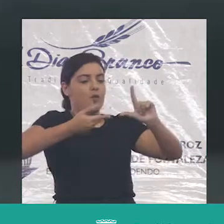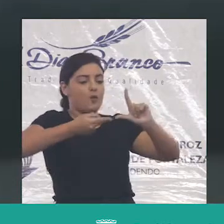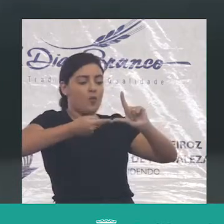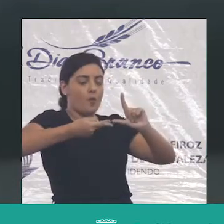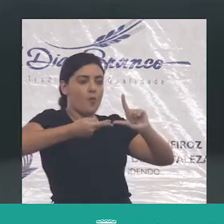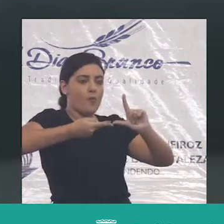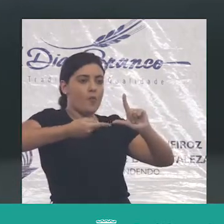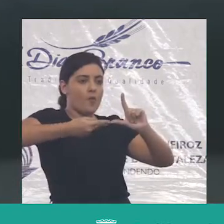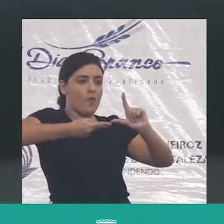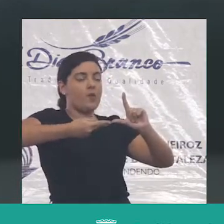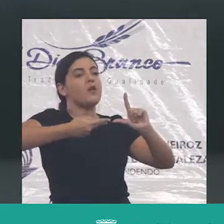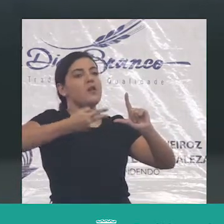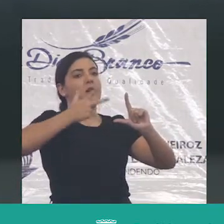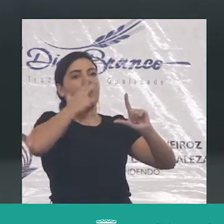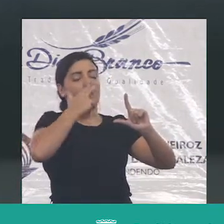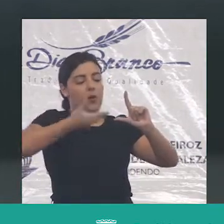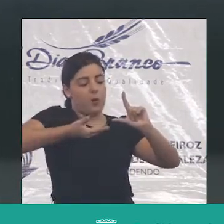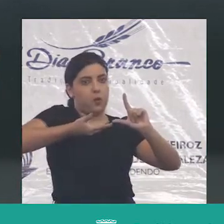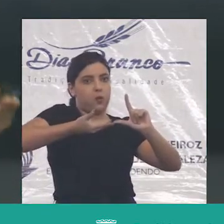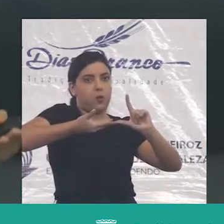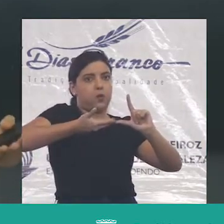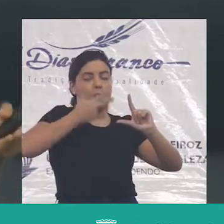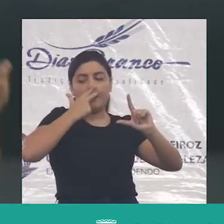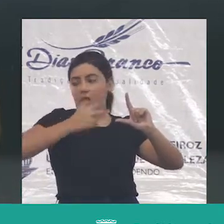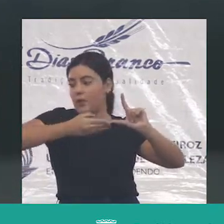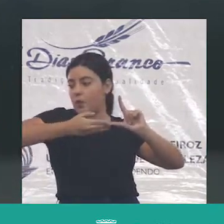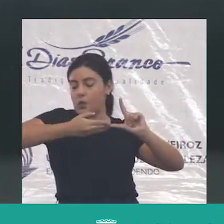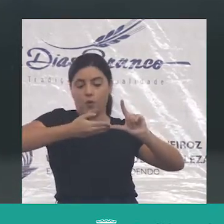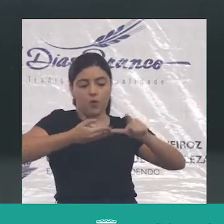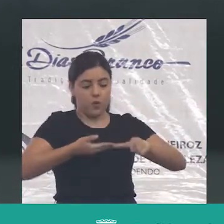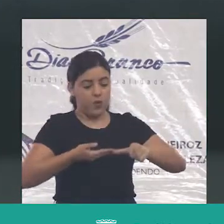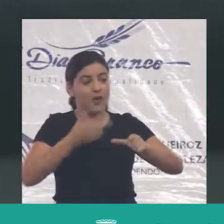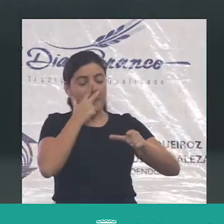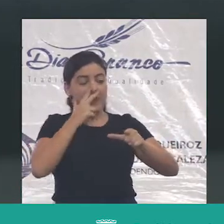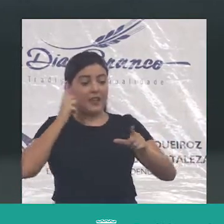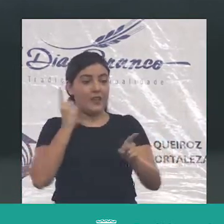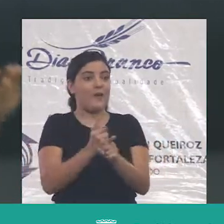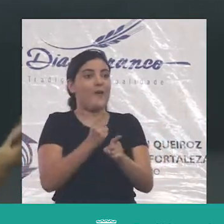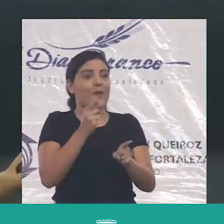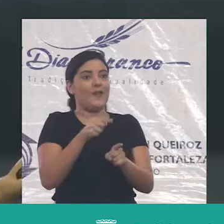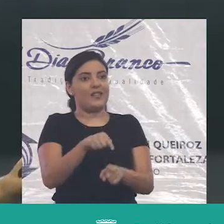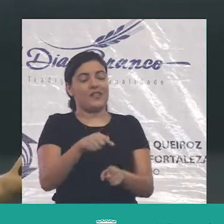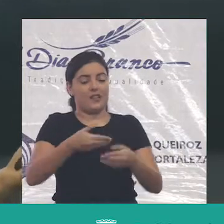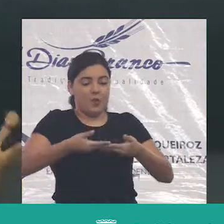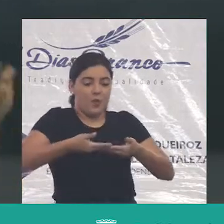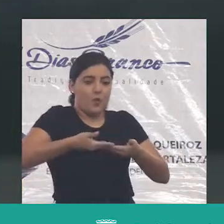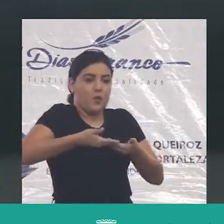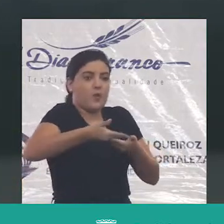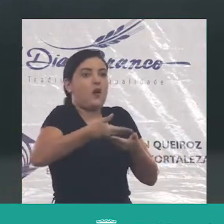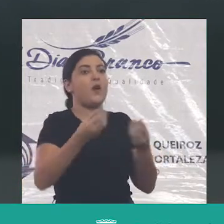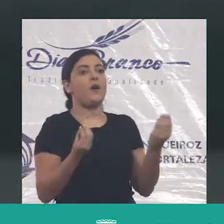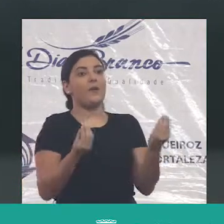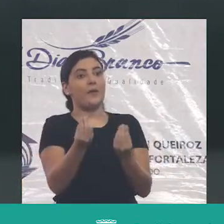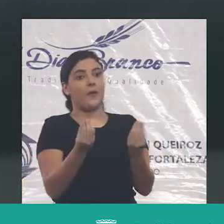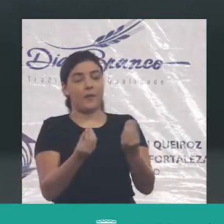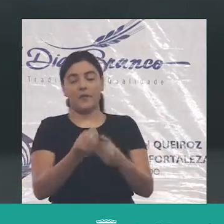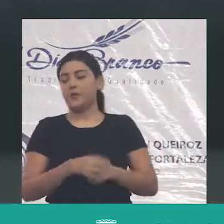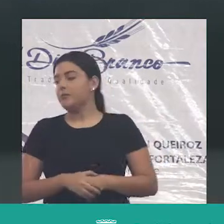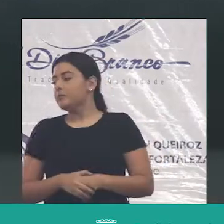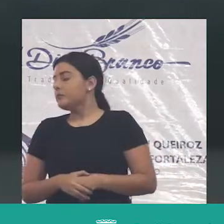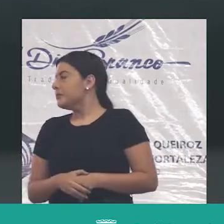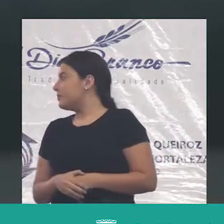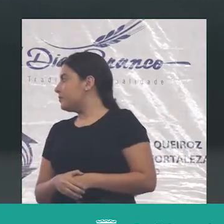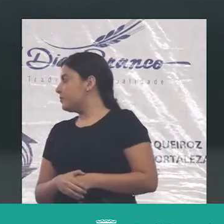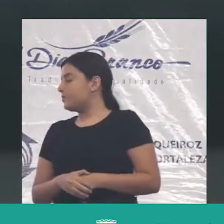Como é que a gente faz? A gente deita a figura, a gente tomba a figura. As faces que estão